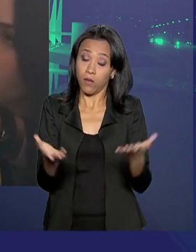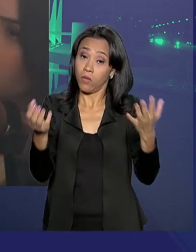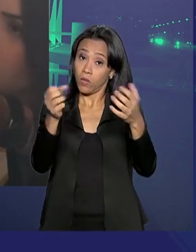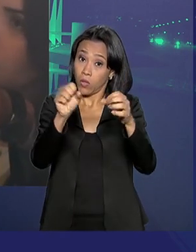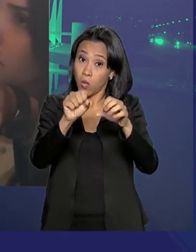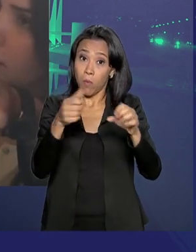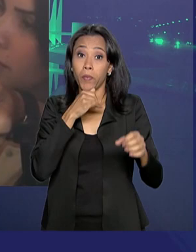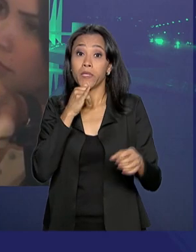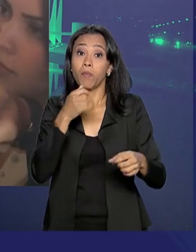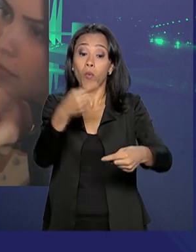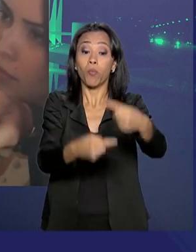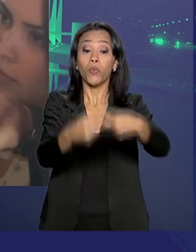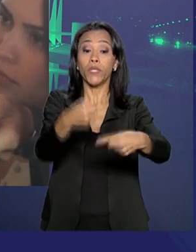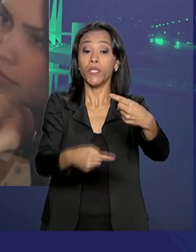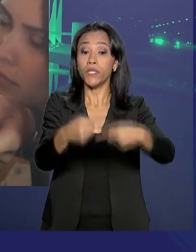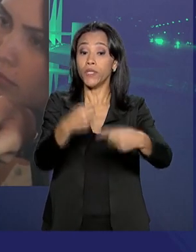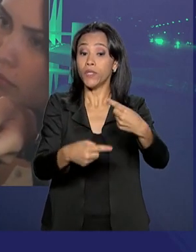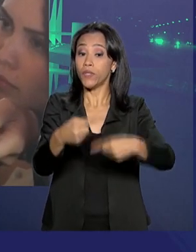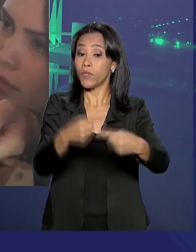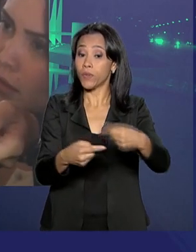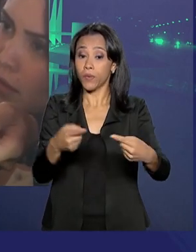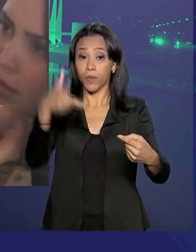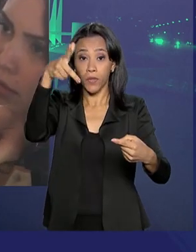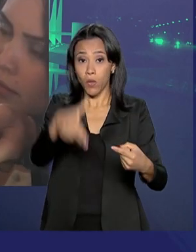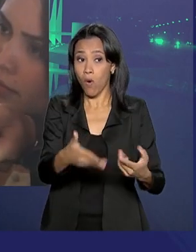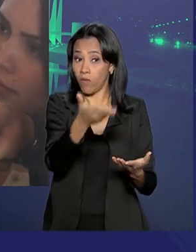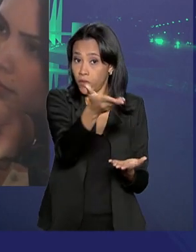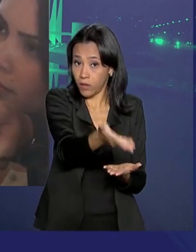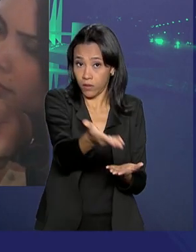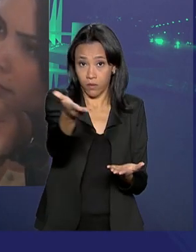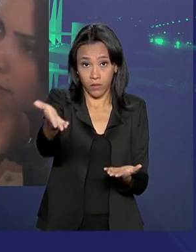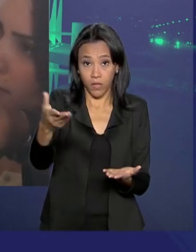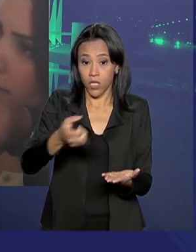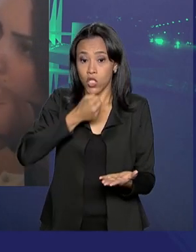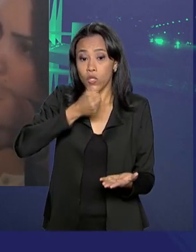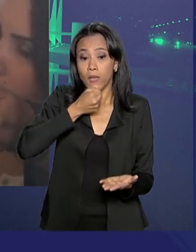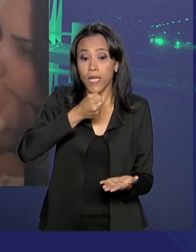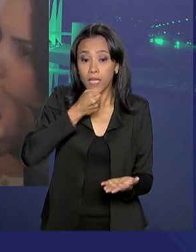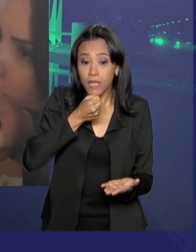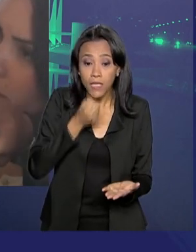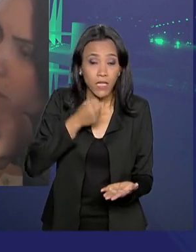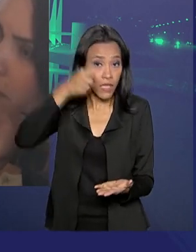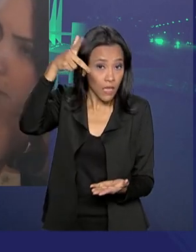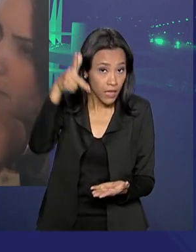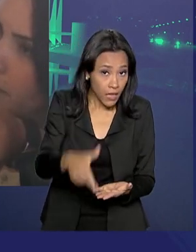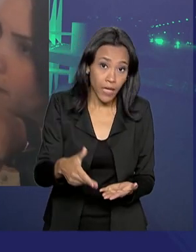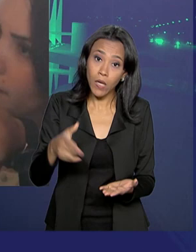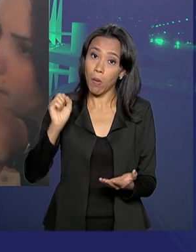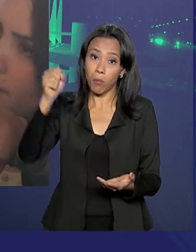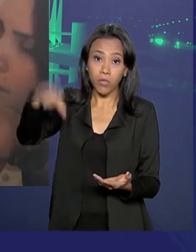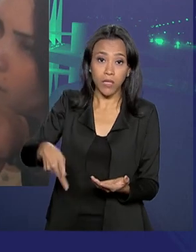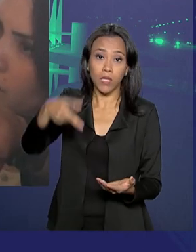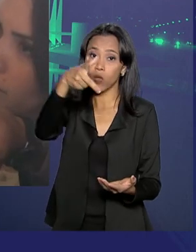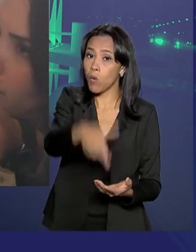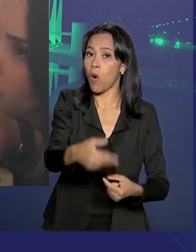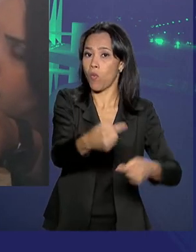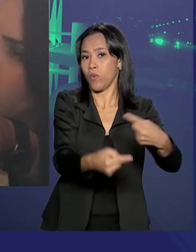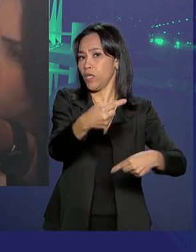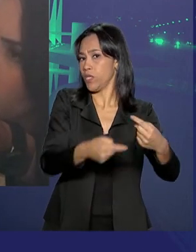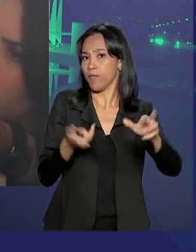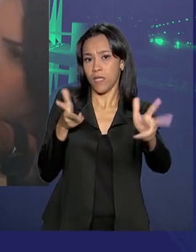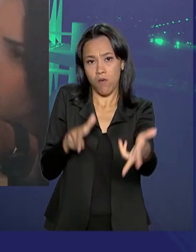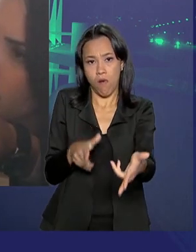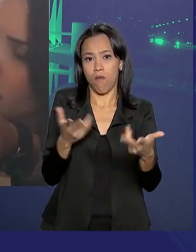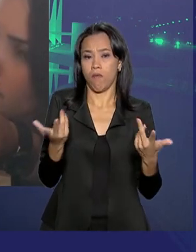o político vai se aposentar igual hoje mundo vocês o problema que você tanto por isso vai ser igualzinho a você